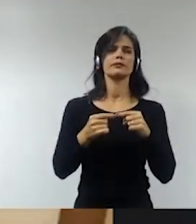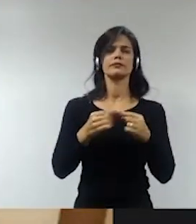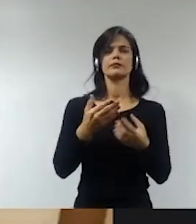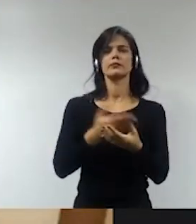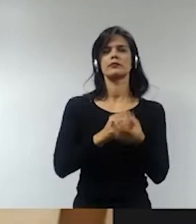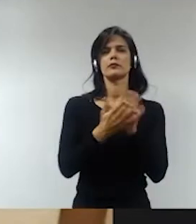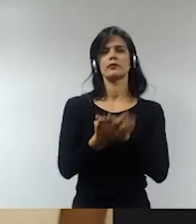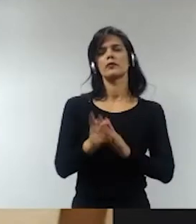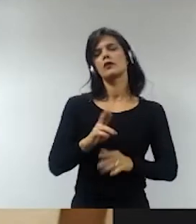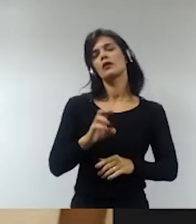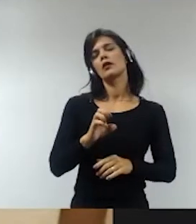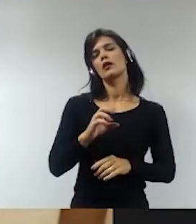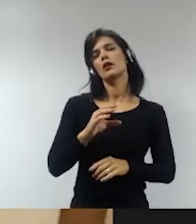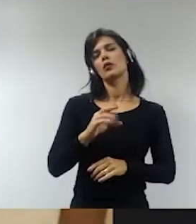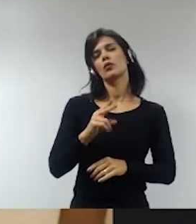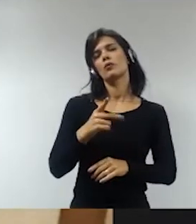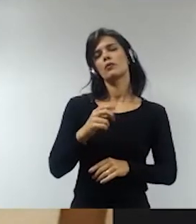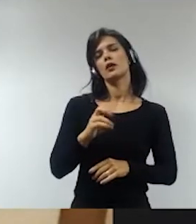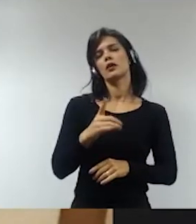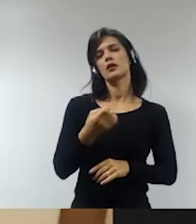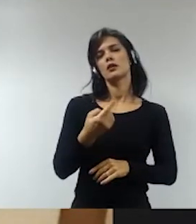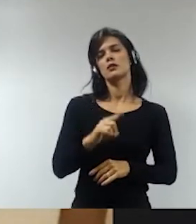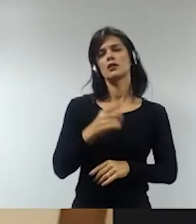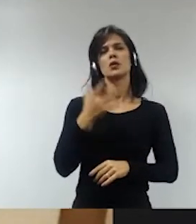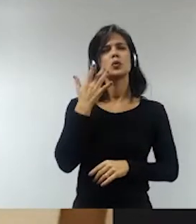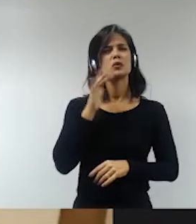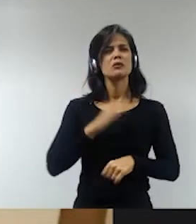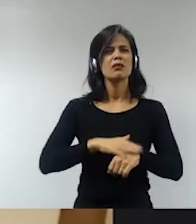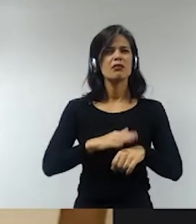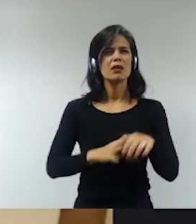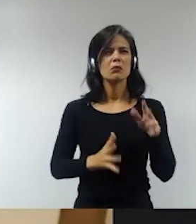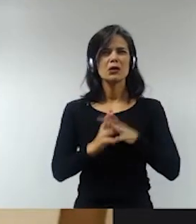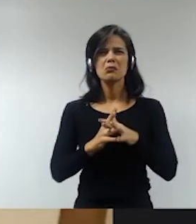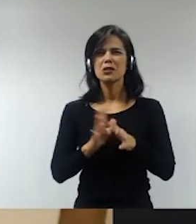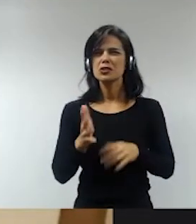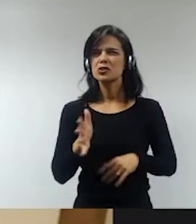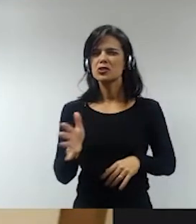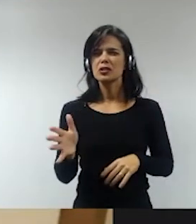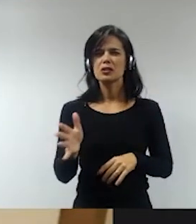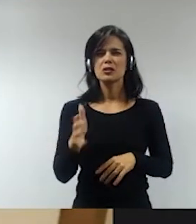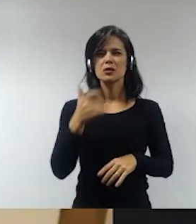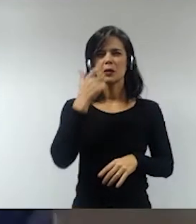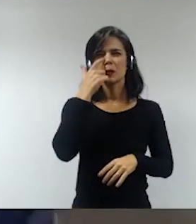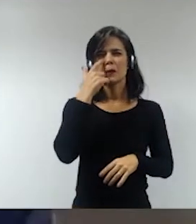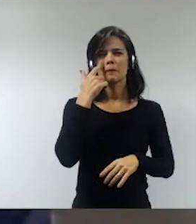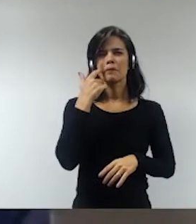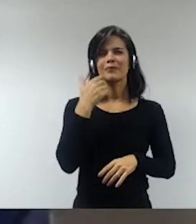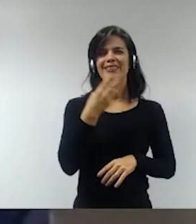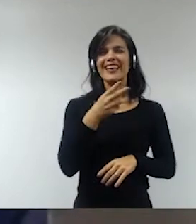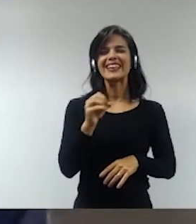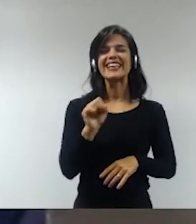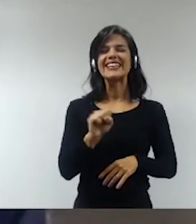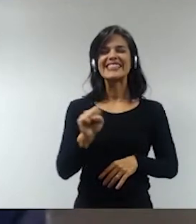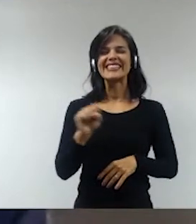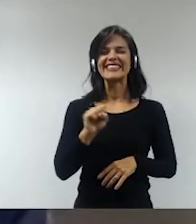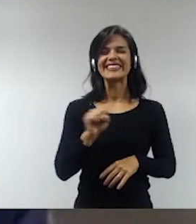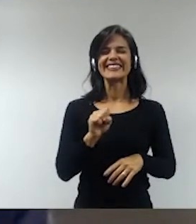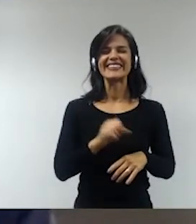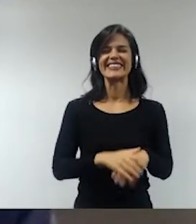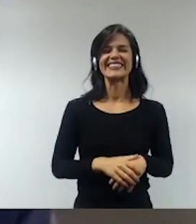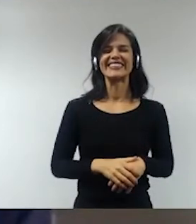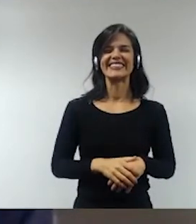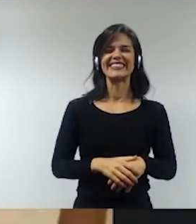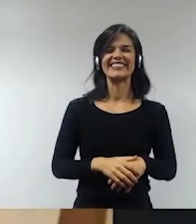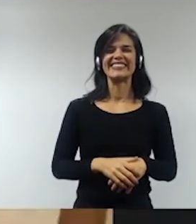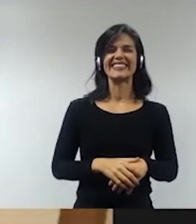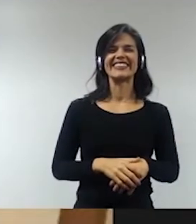de recuperação. Não sei se meu tempo já acabou, ultrapassei, estou em cima do máximo. Final de 30 segundos. Oh, então, 30 segundos. Então, eu não